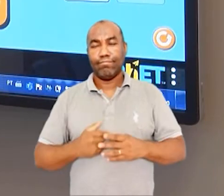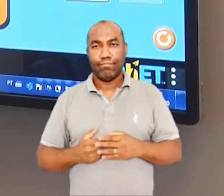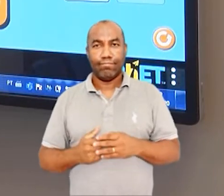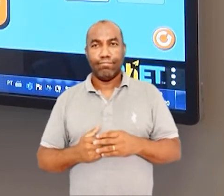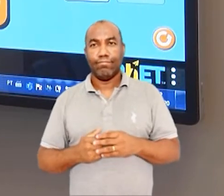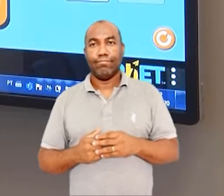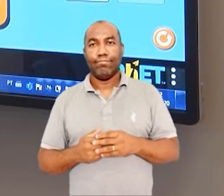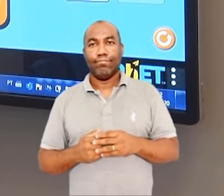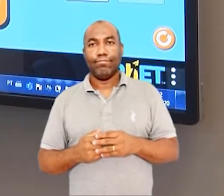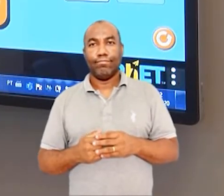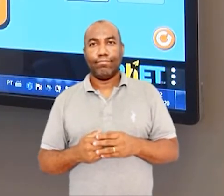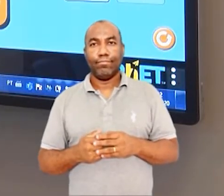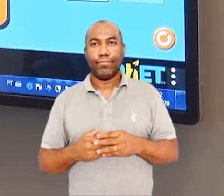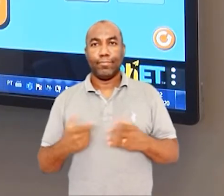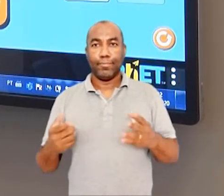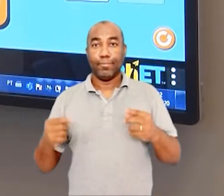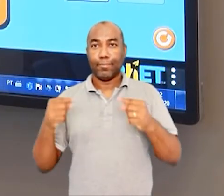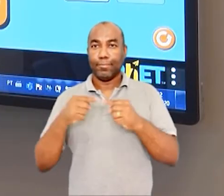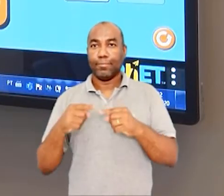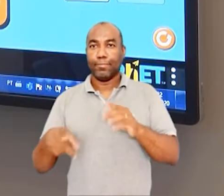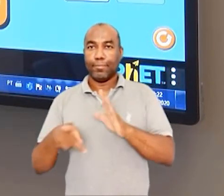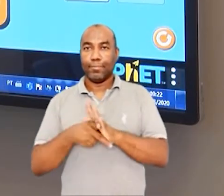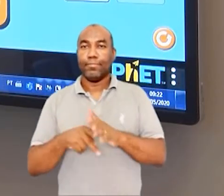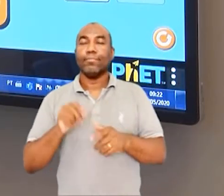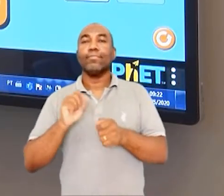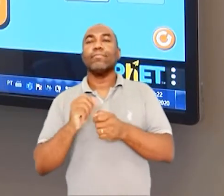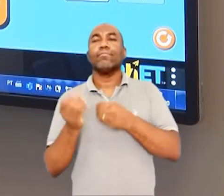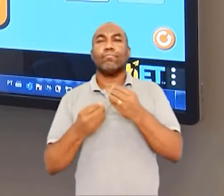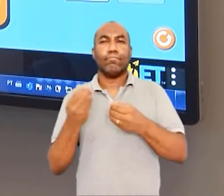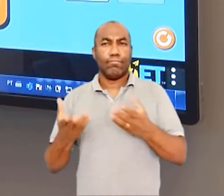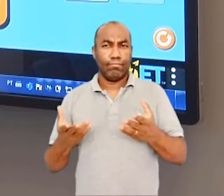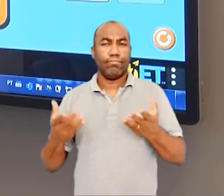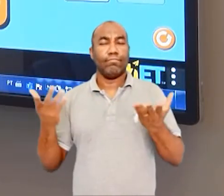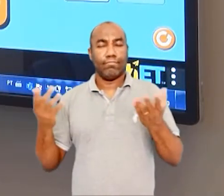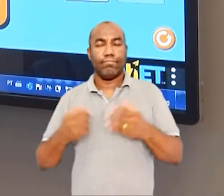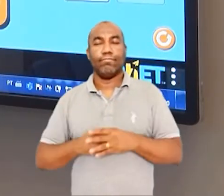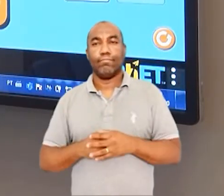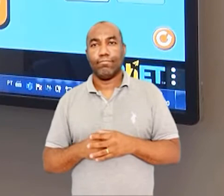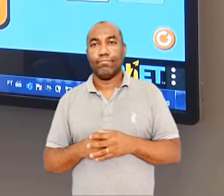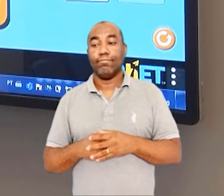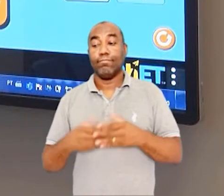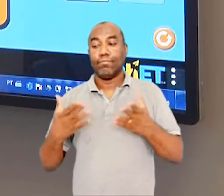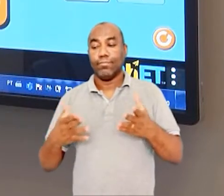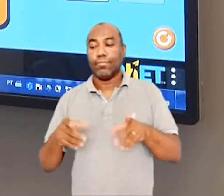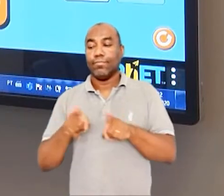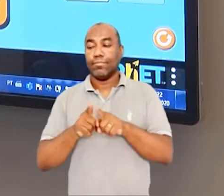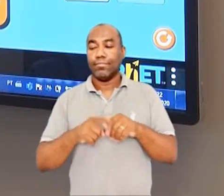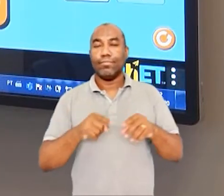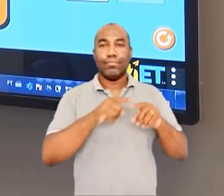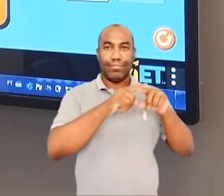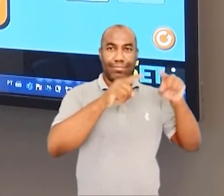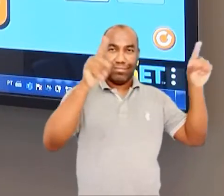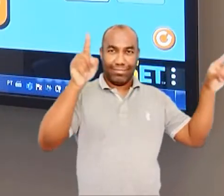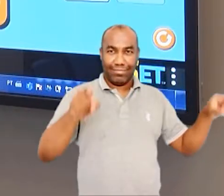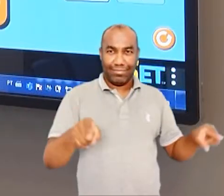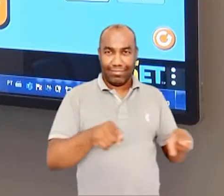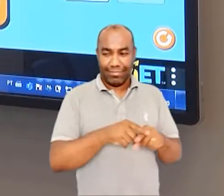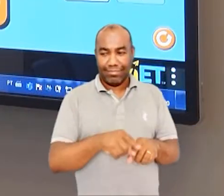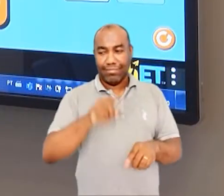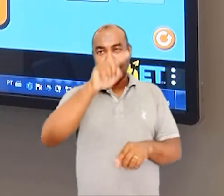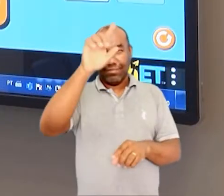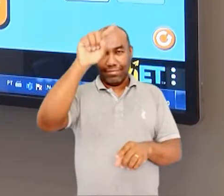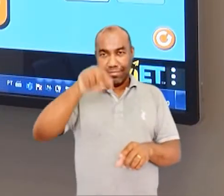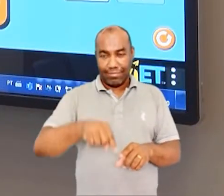um caminho é uma associação em série. Veja, é um circuito